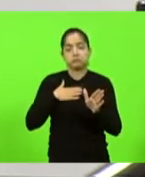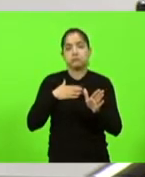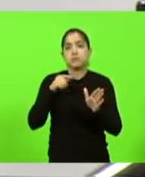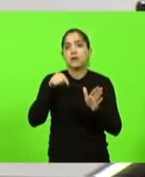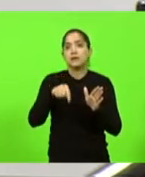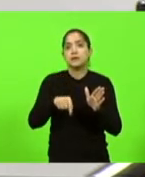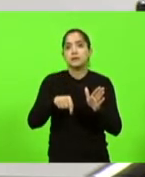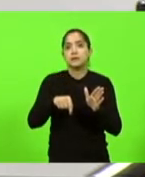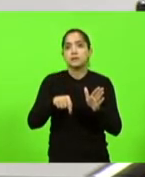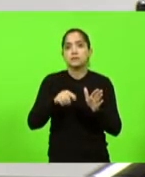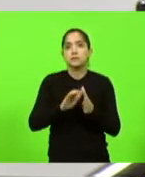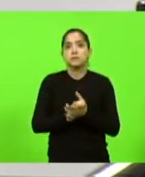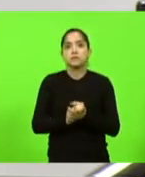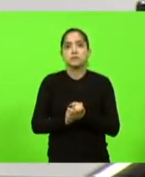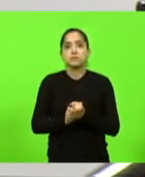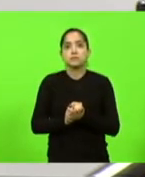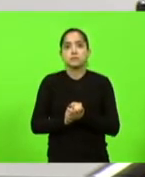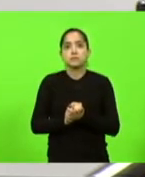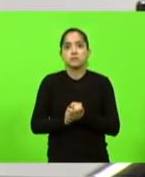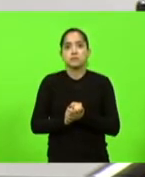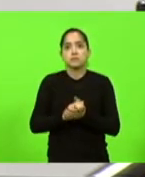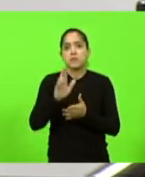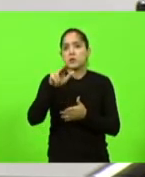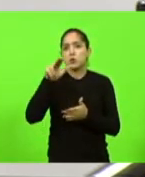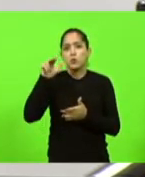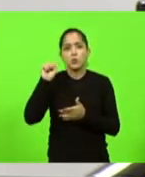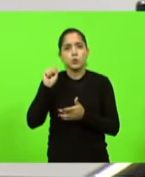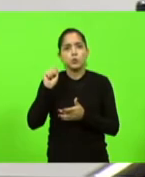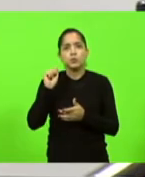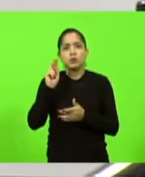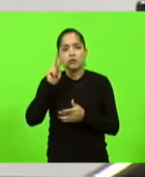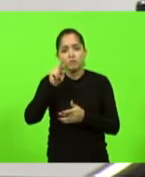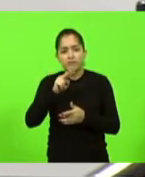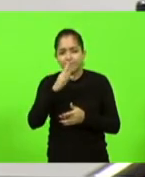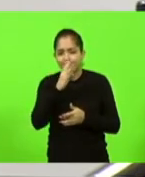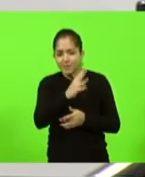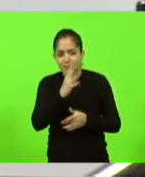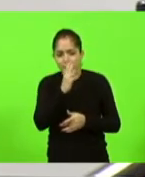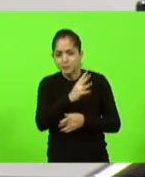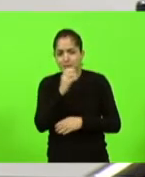Mas eu nunca ouvi nesta casa de uma acusação tão grave.